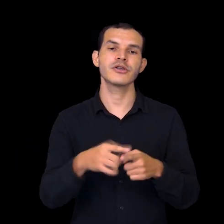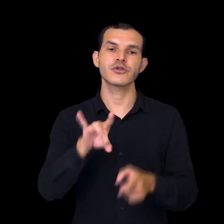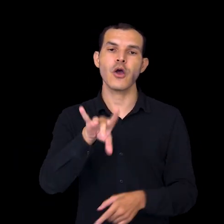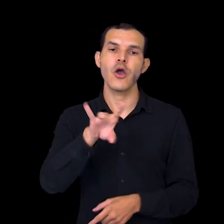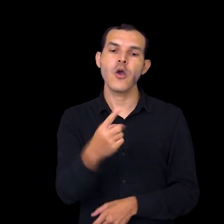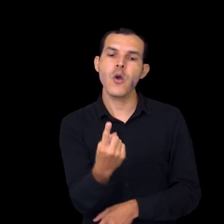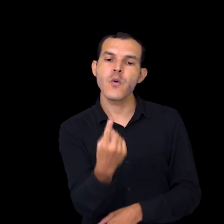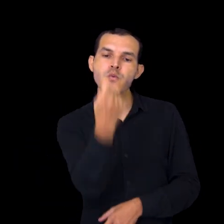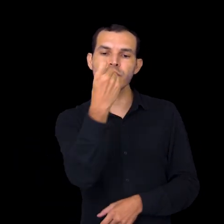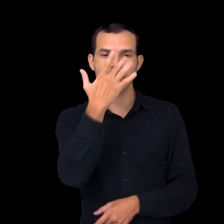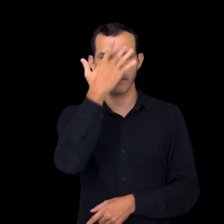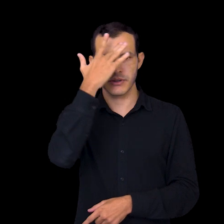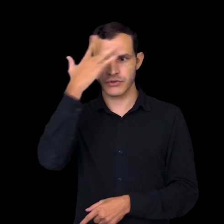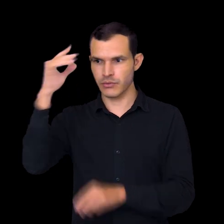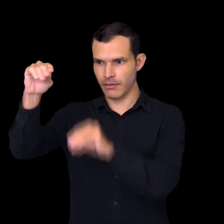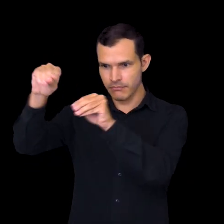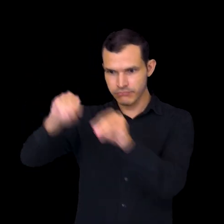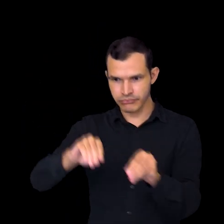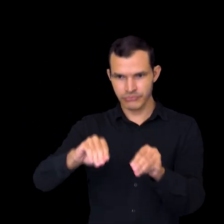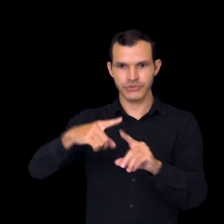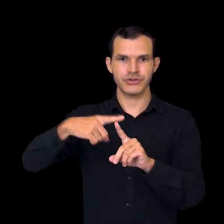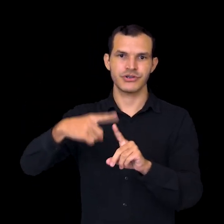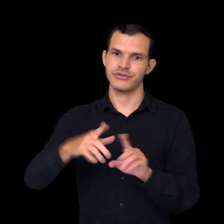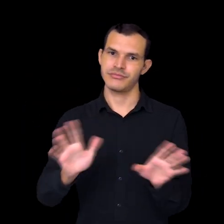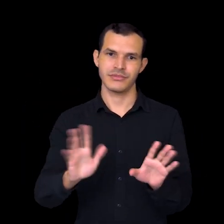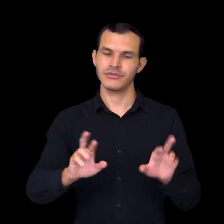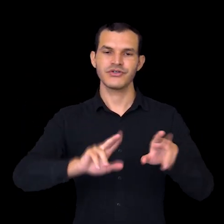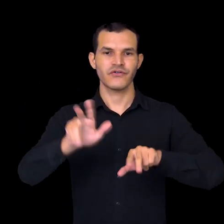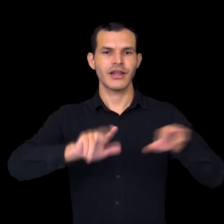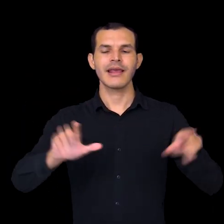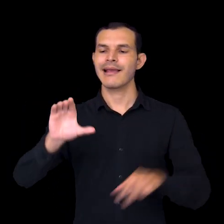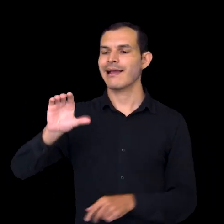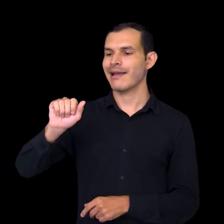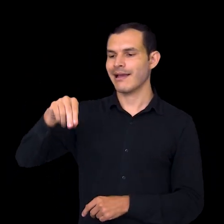tipo de candango. E por isso, essa é uma categoria em disputa. Ser candango é diferente.